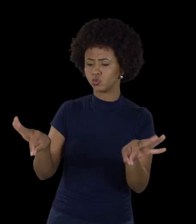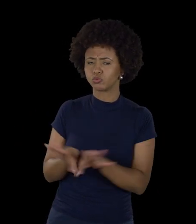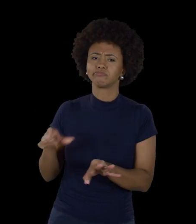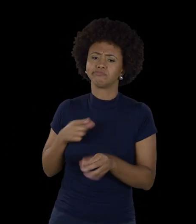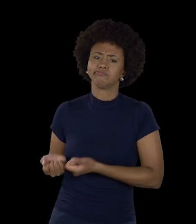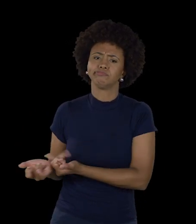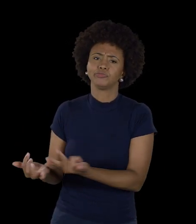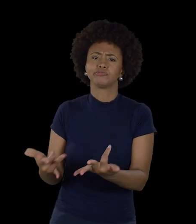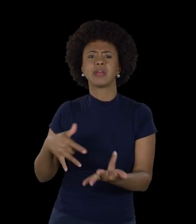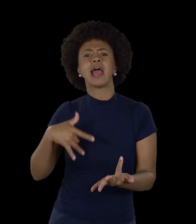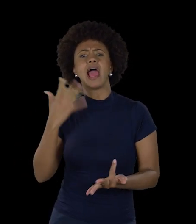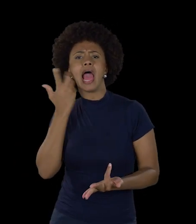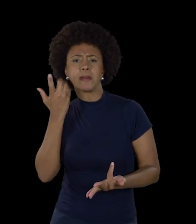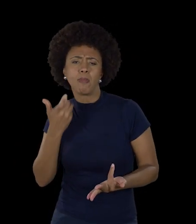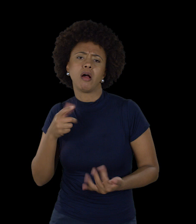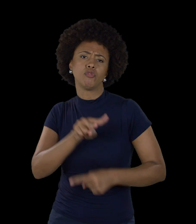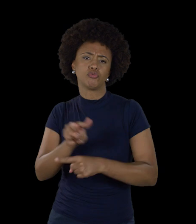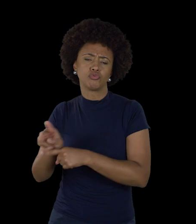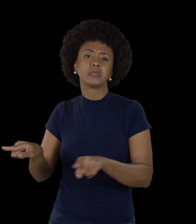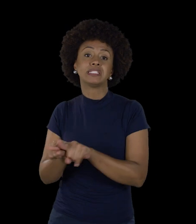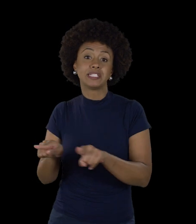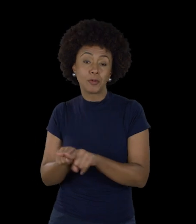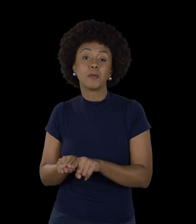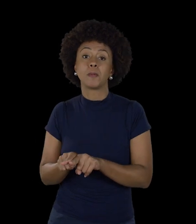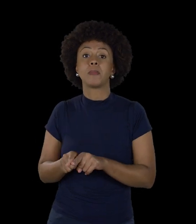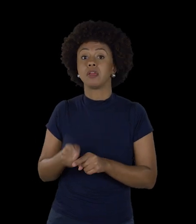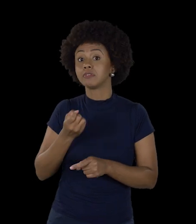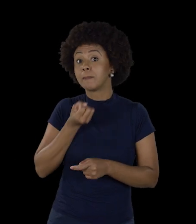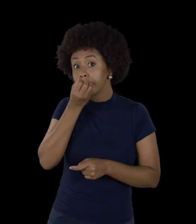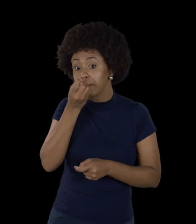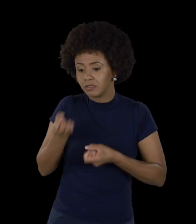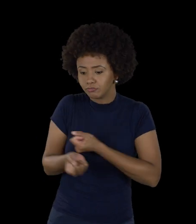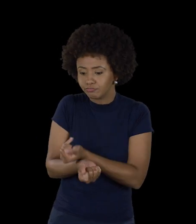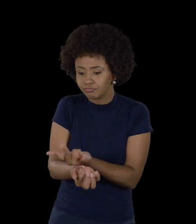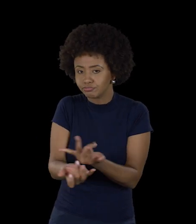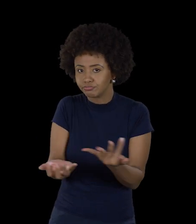com jardins, viveiros de animais e um herbário com 7 mil plantas.